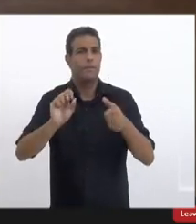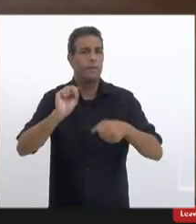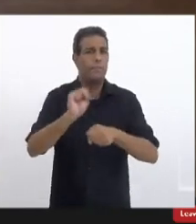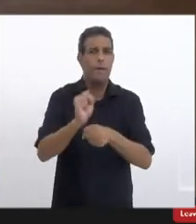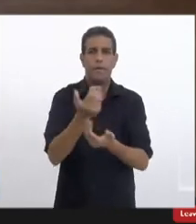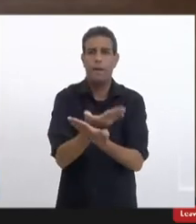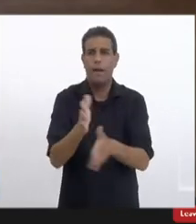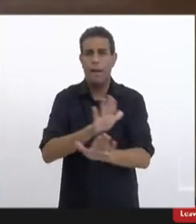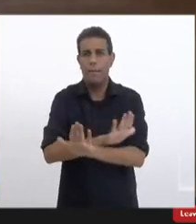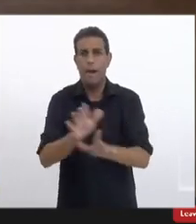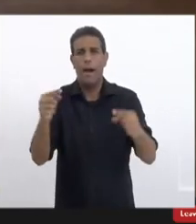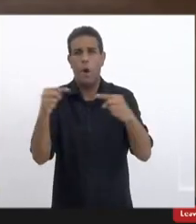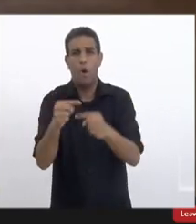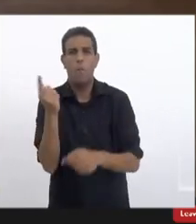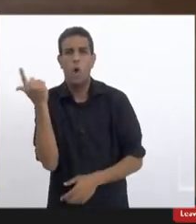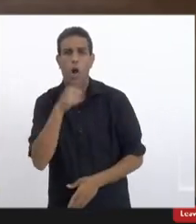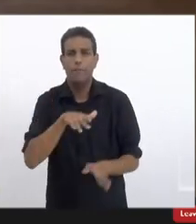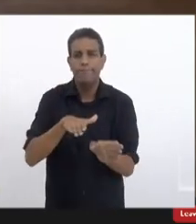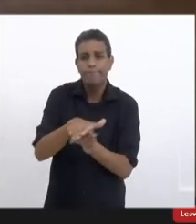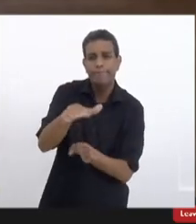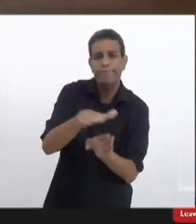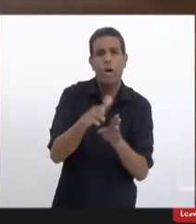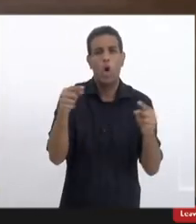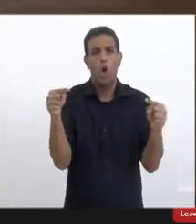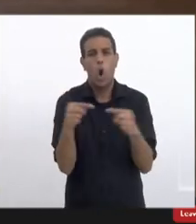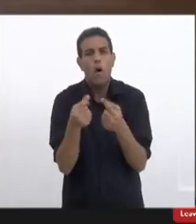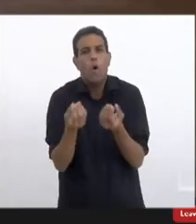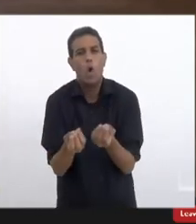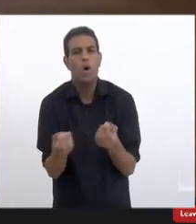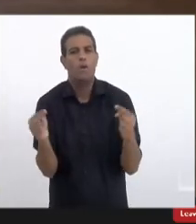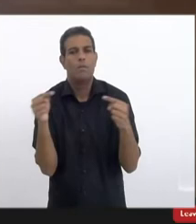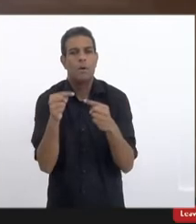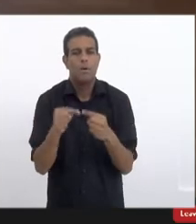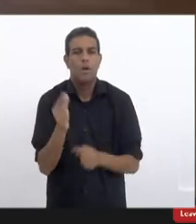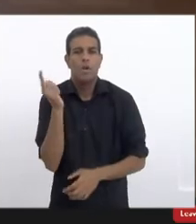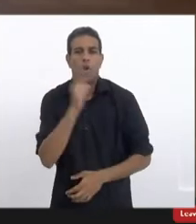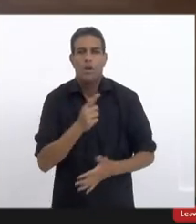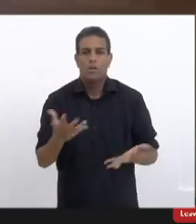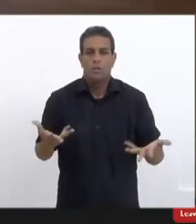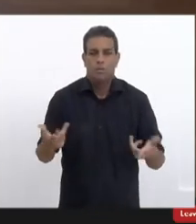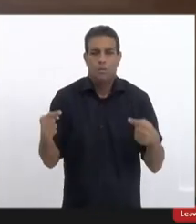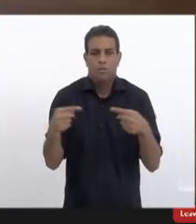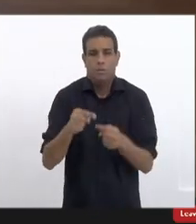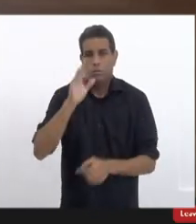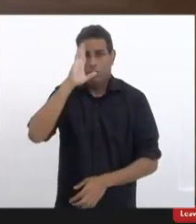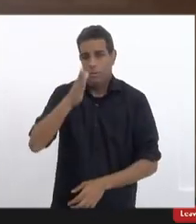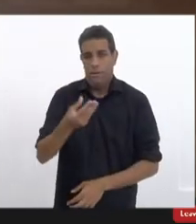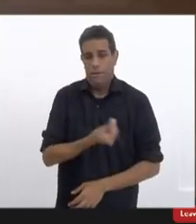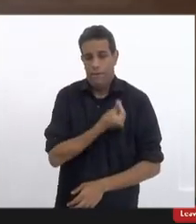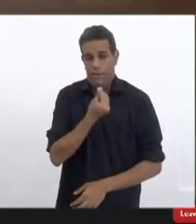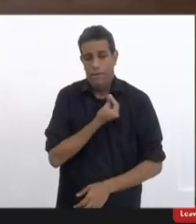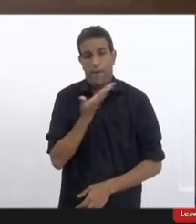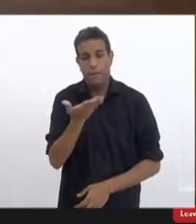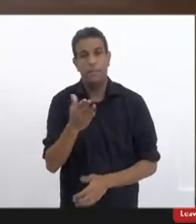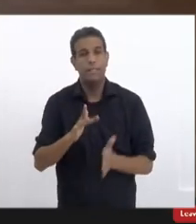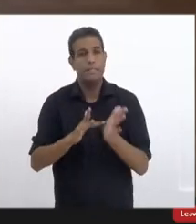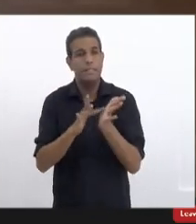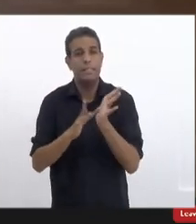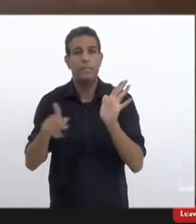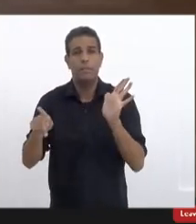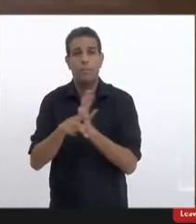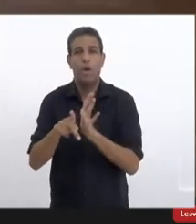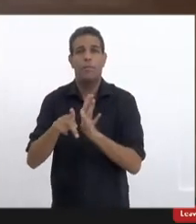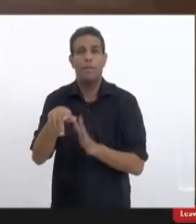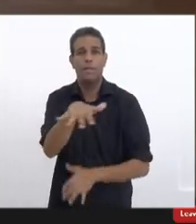tratamento a qualquer momento, resguardadas, né, as exceções, claro, de risco imediato de vida, o sigilo das normas